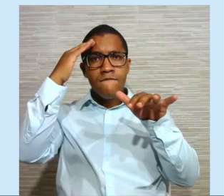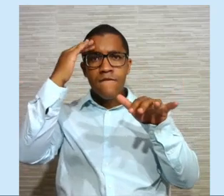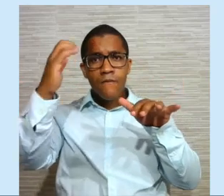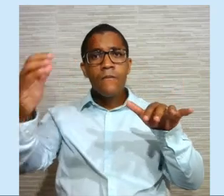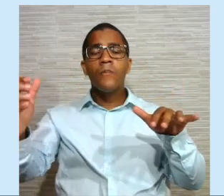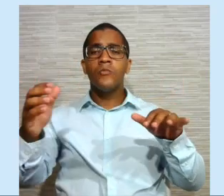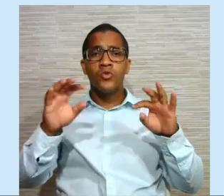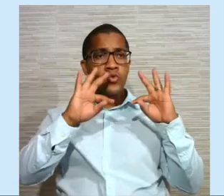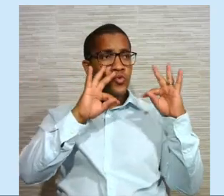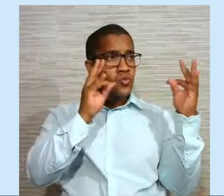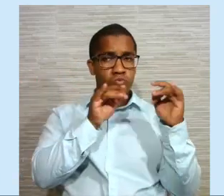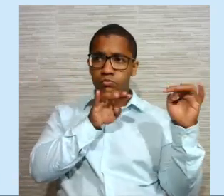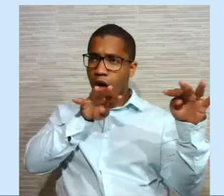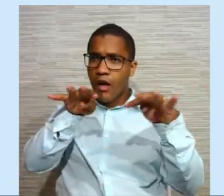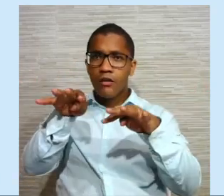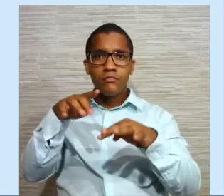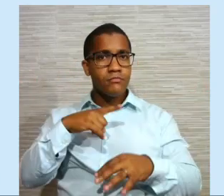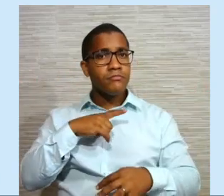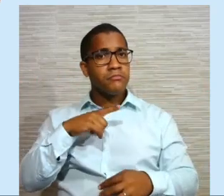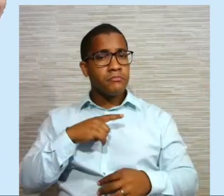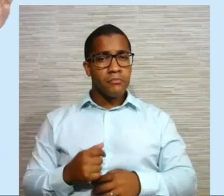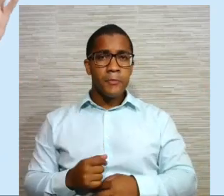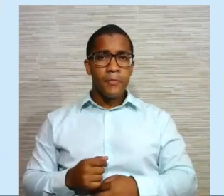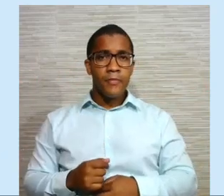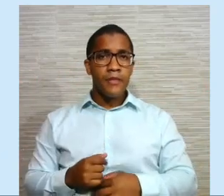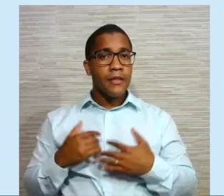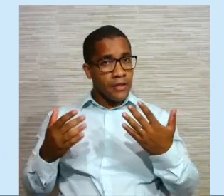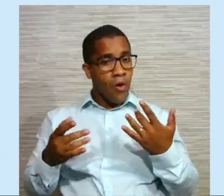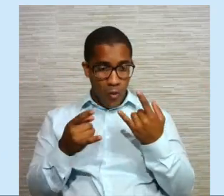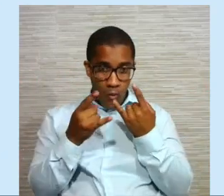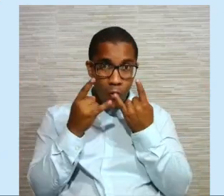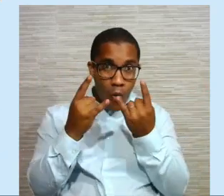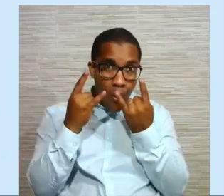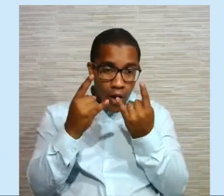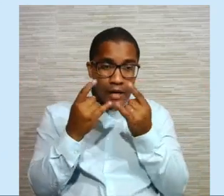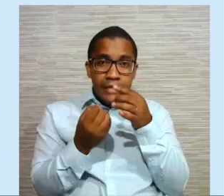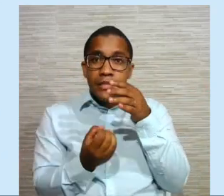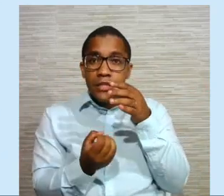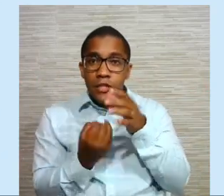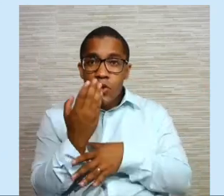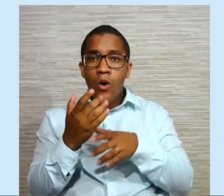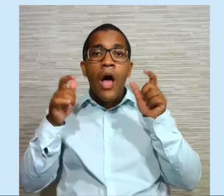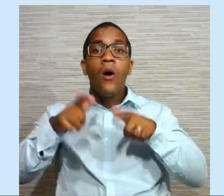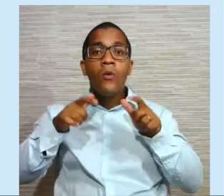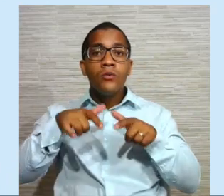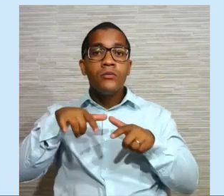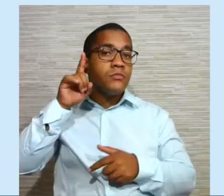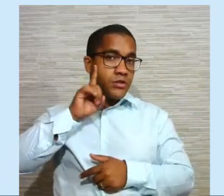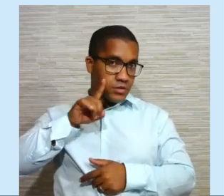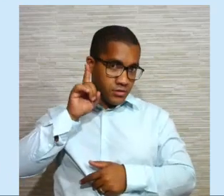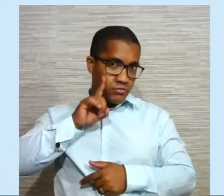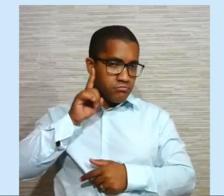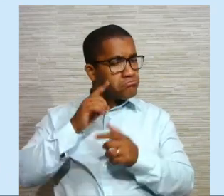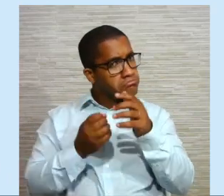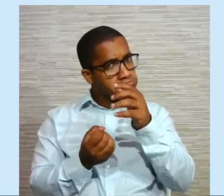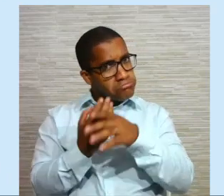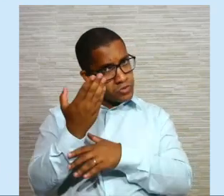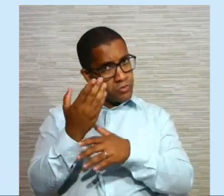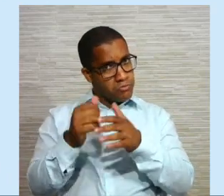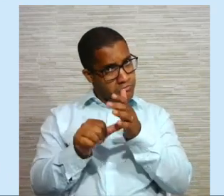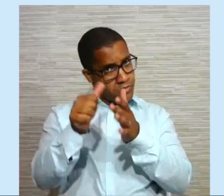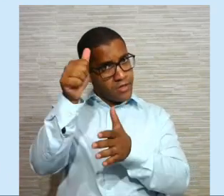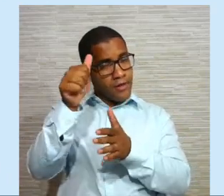mais notoriedade. Né? Como eu disse para vocês, o rock ele surgiu nos Estados Unidos, ele nasceu nos Estados